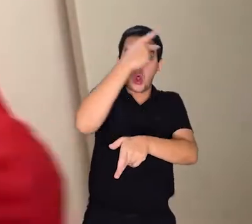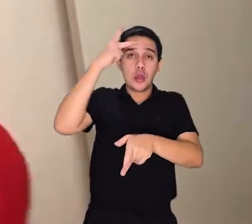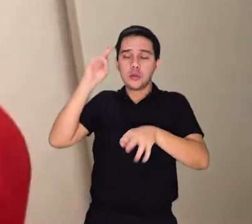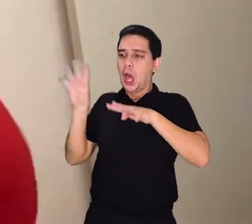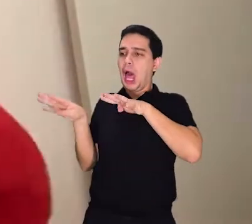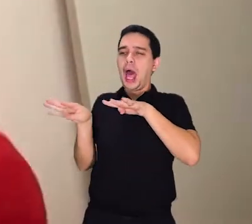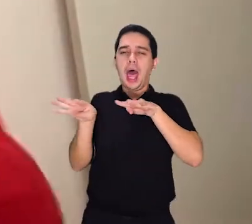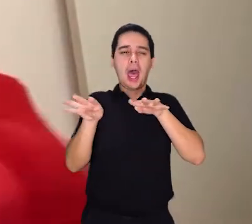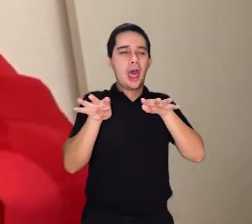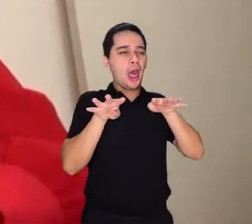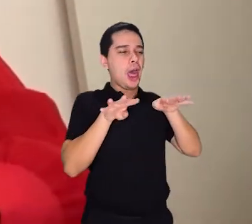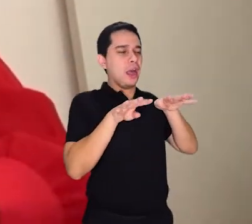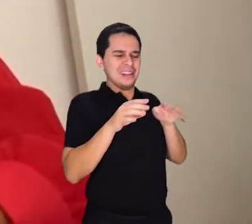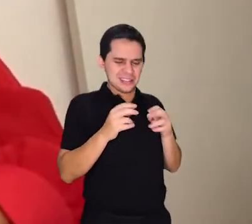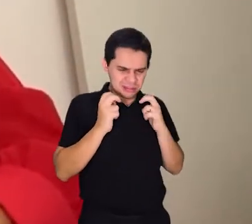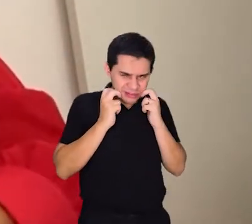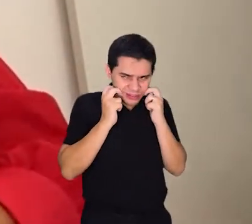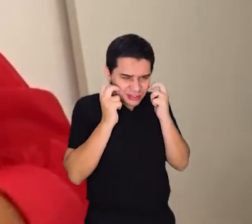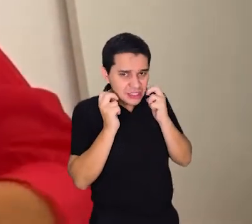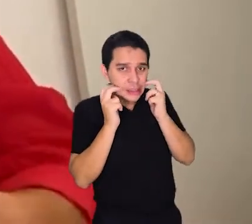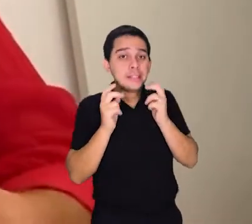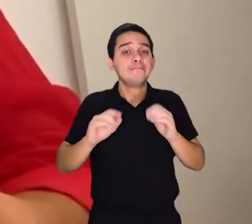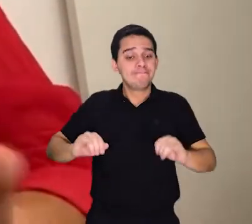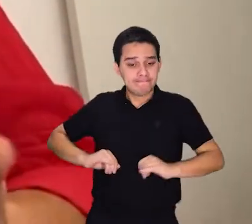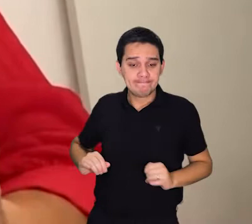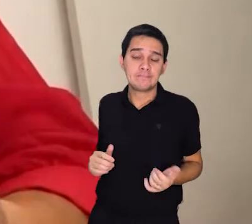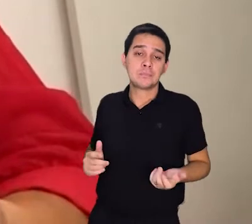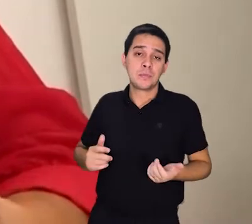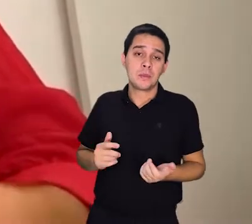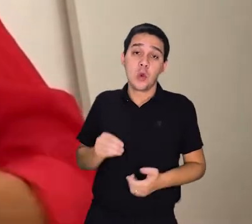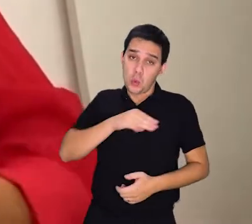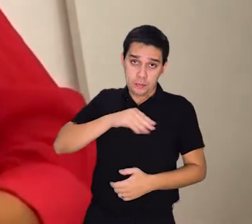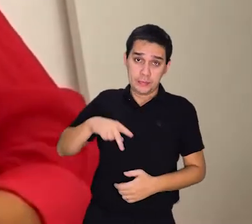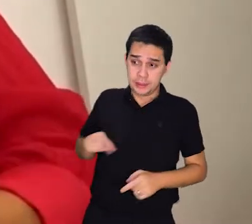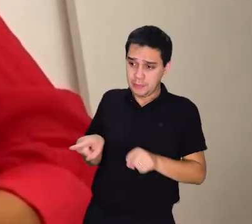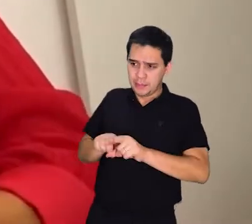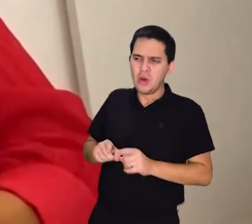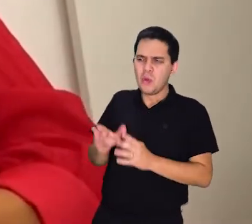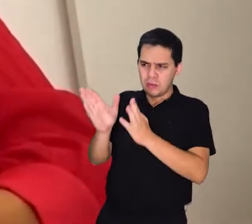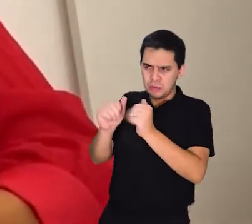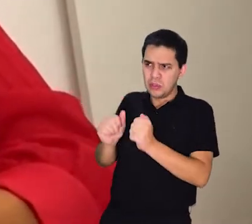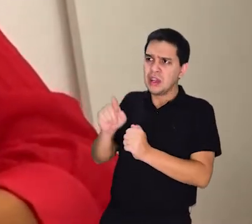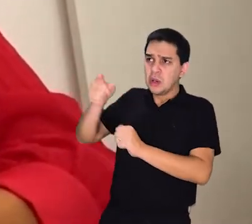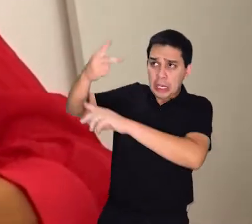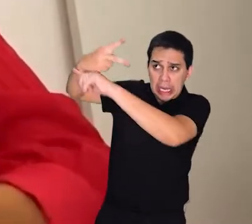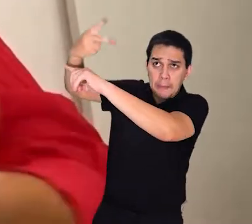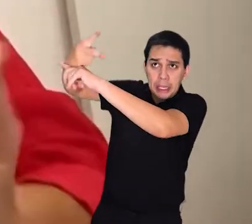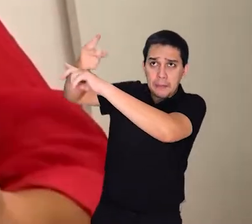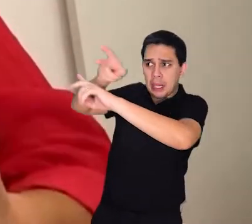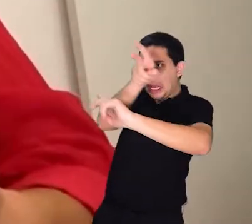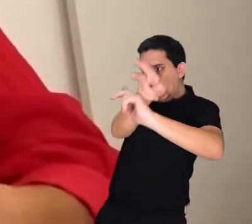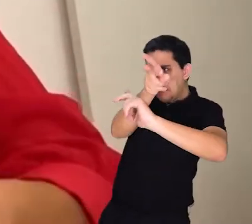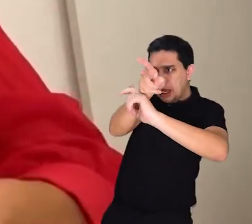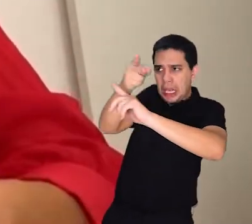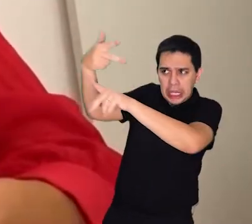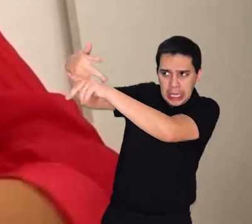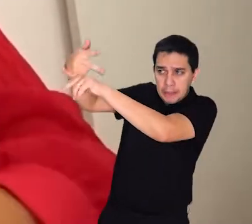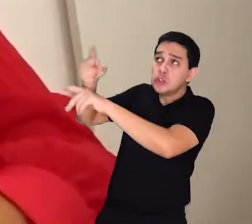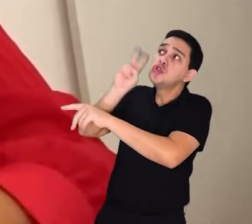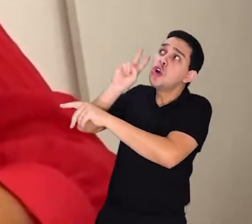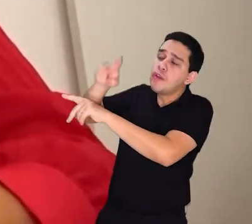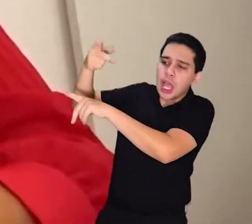É importante dizer isso, que o Ministério Público pediu a vinda das imagens, foram encaminhadas mais de 1000